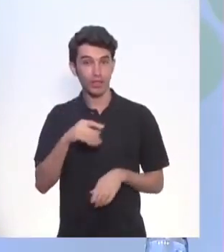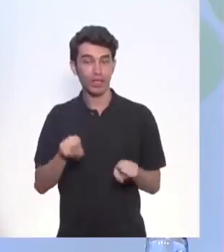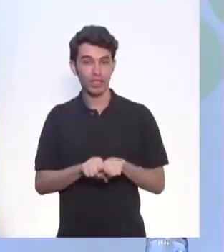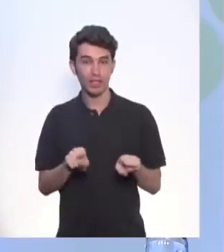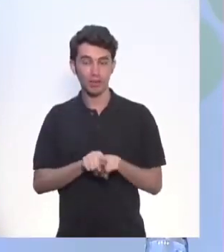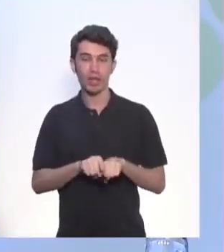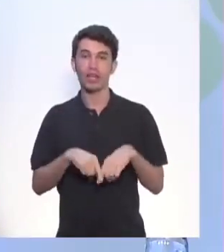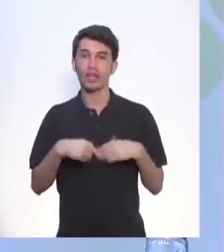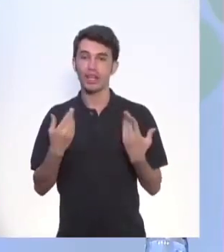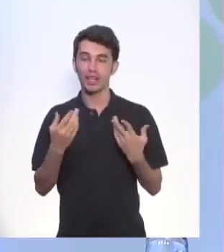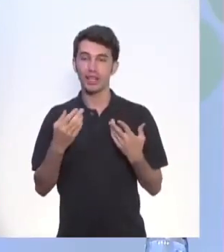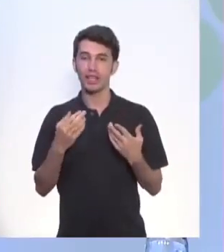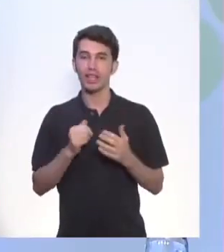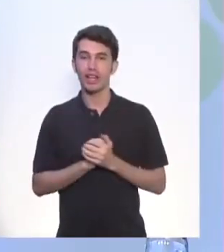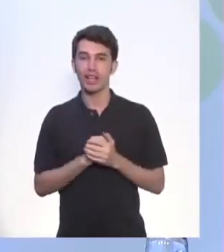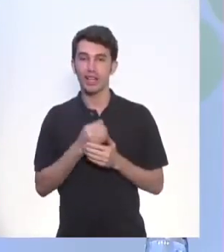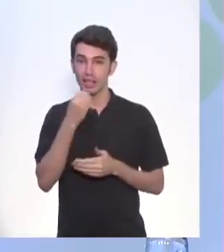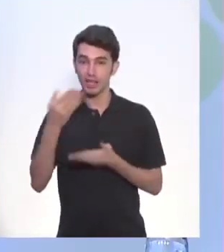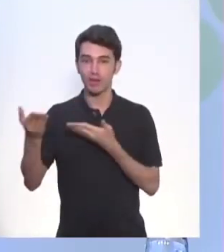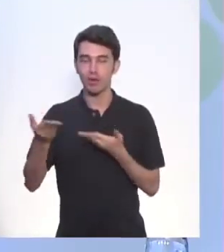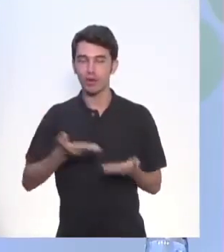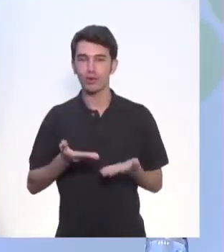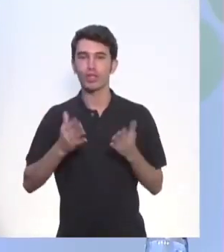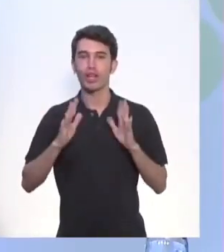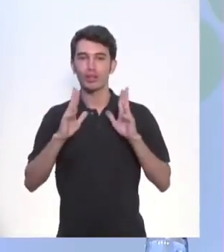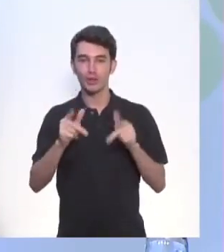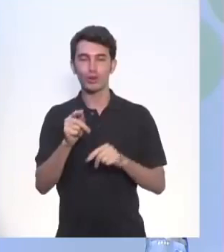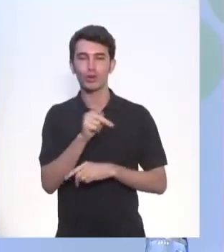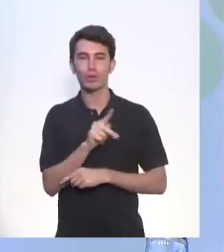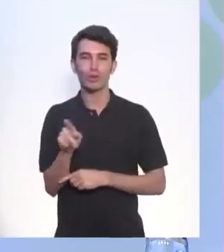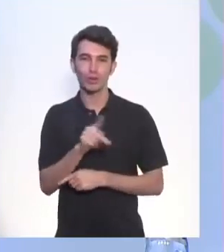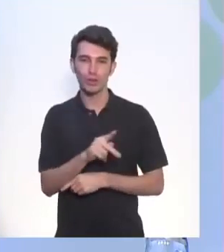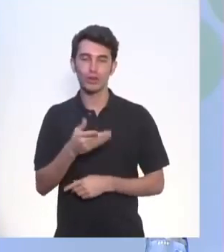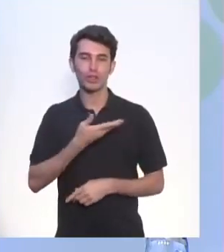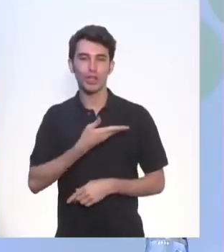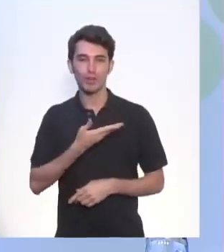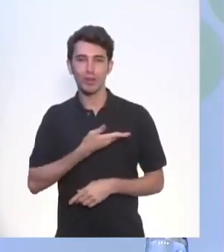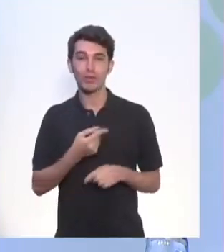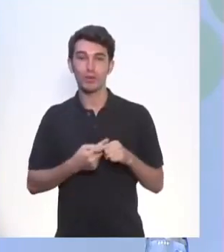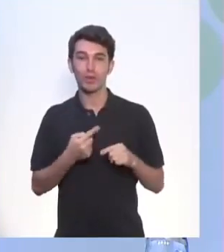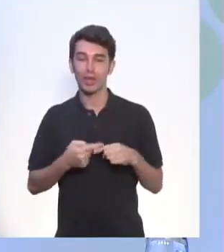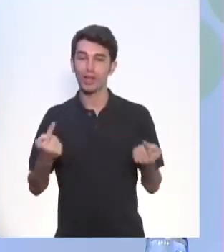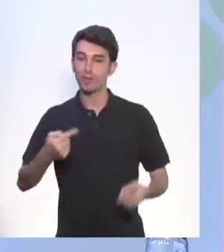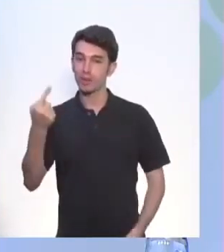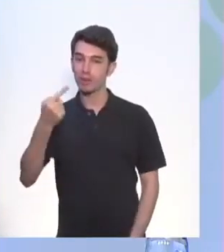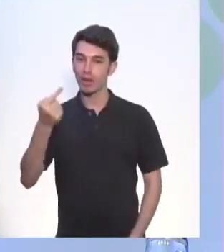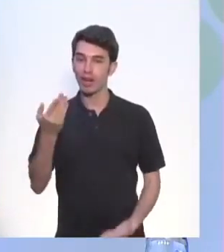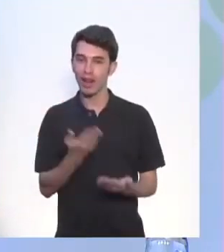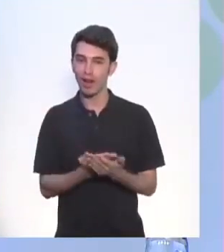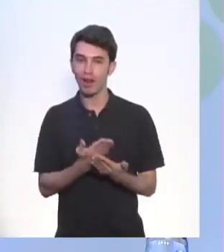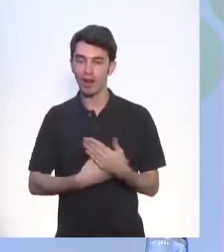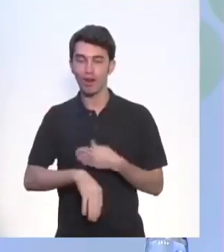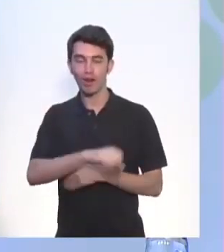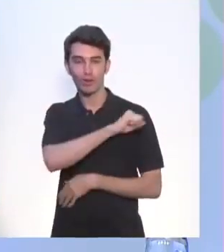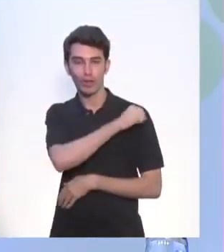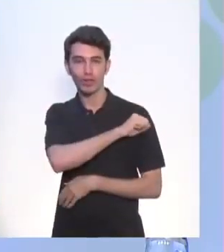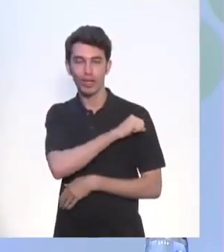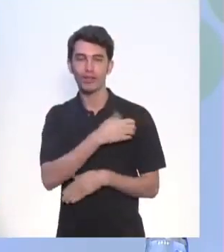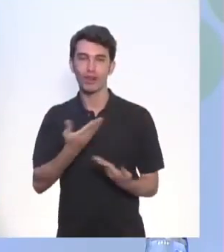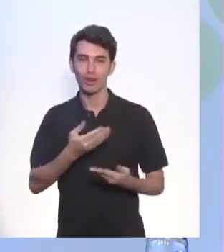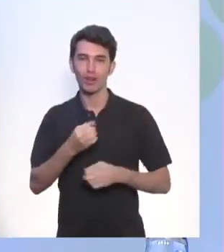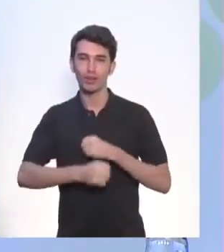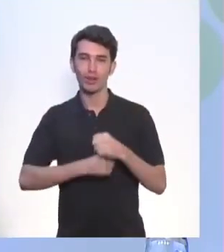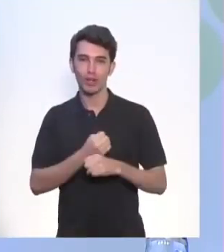deixar e desejar boas-vindas aos professores, aos colegas, porque a nossa primeira aula agora do 8º ano, nesse ano